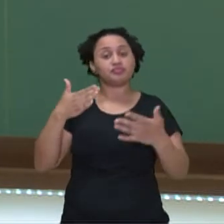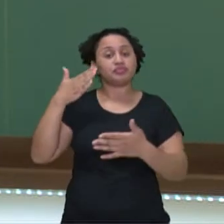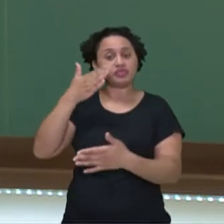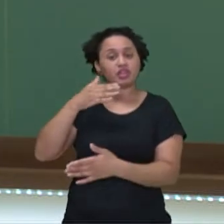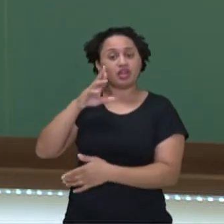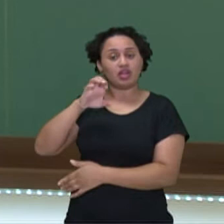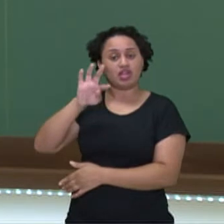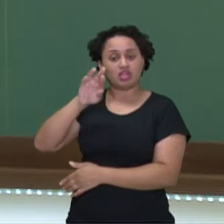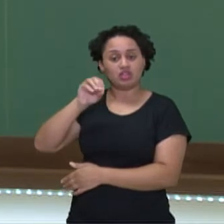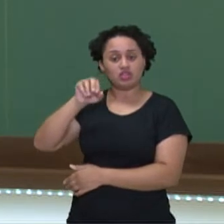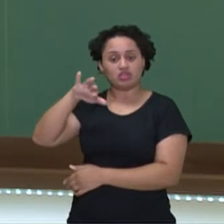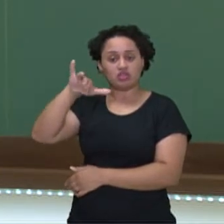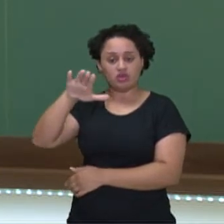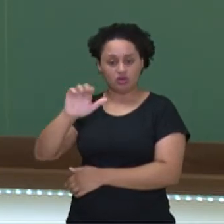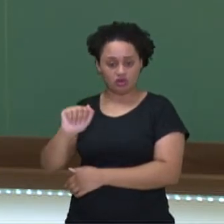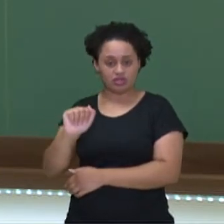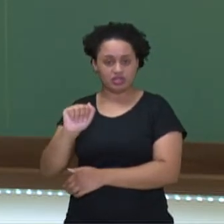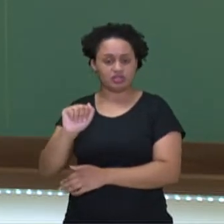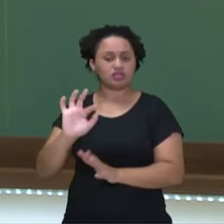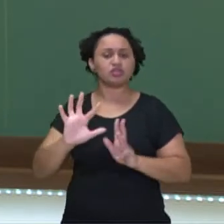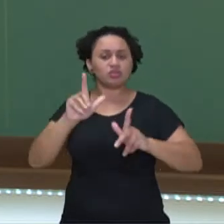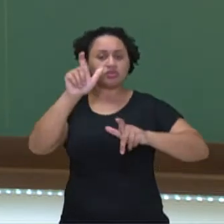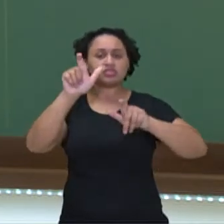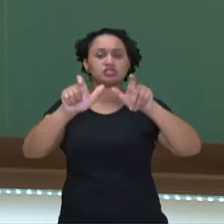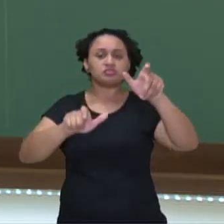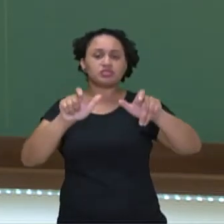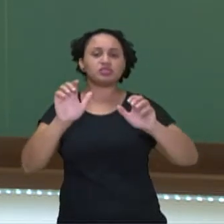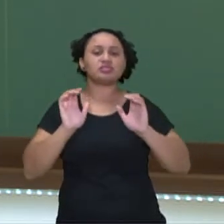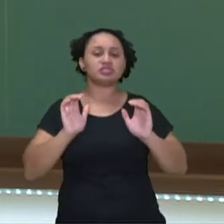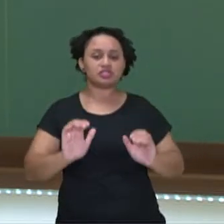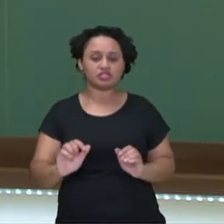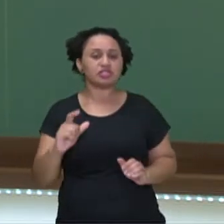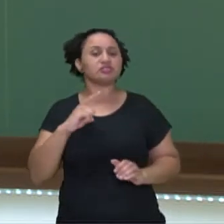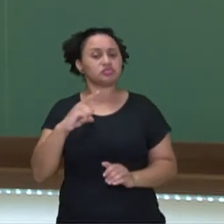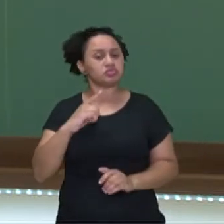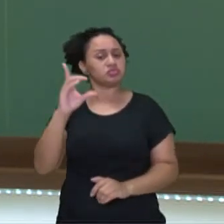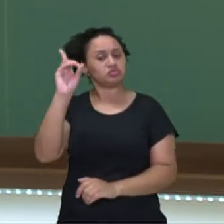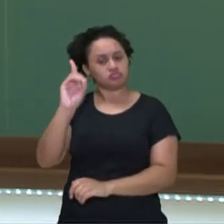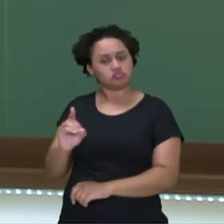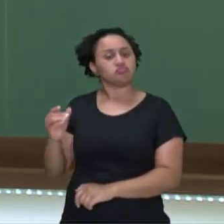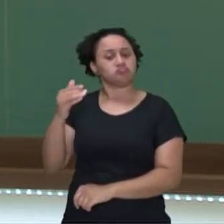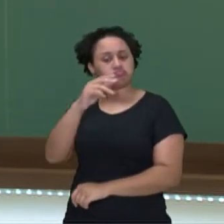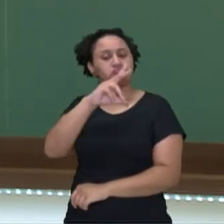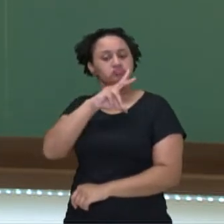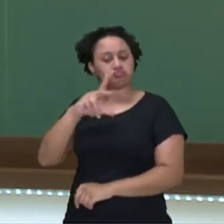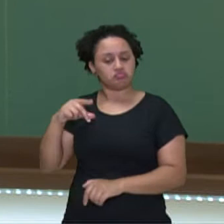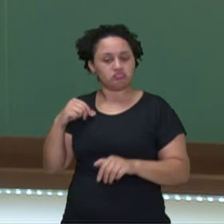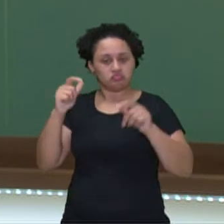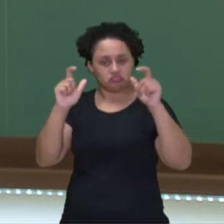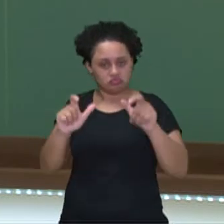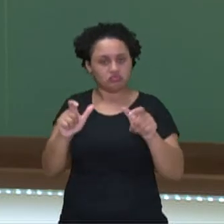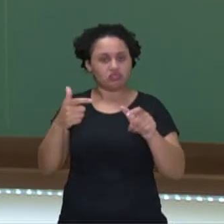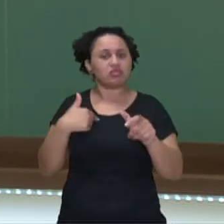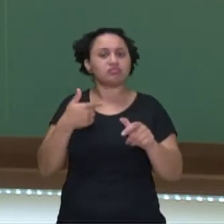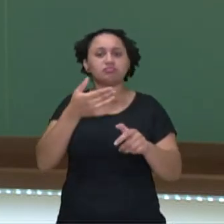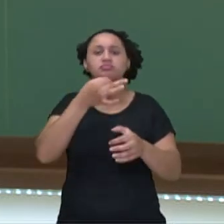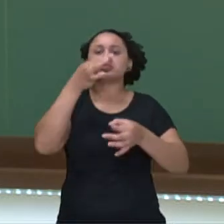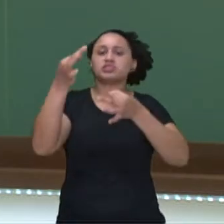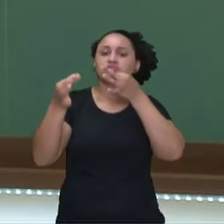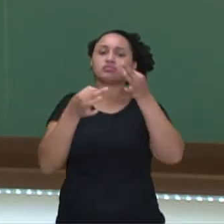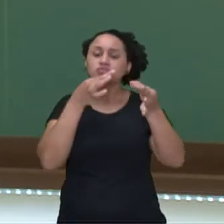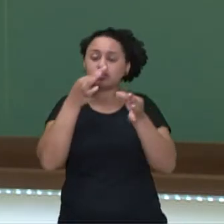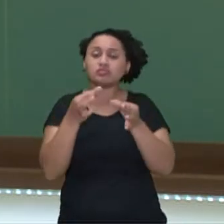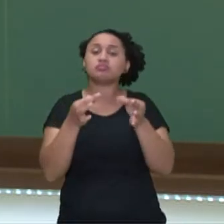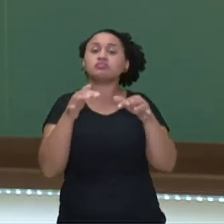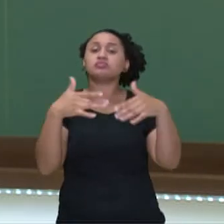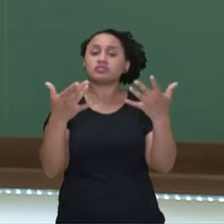já que todos os cidadãos tinham igual poder de ir para o espaço público, falar, expressar as suas ideias, a retórica era